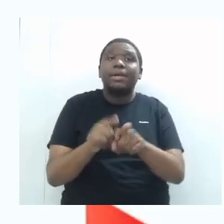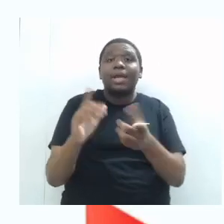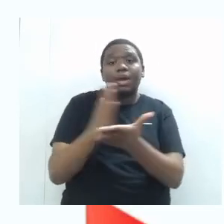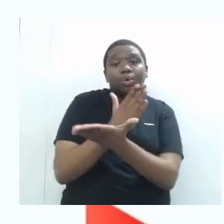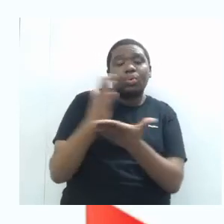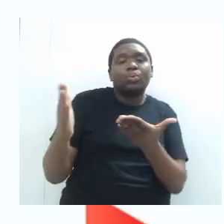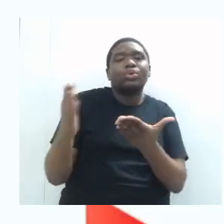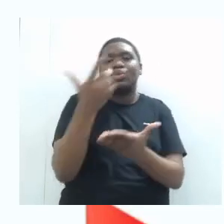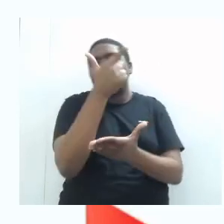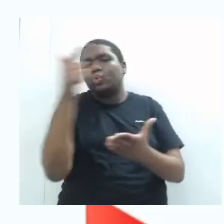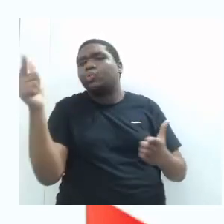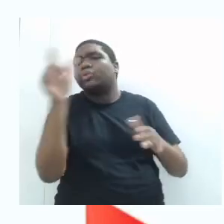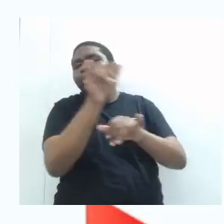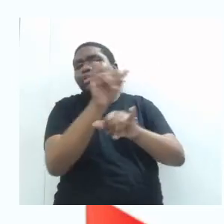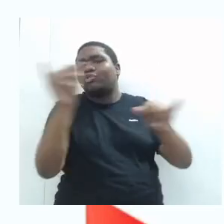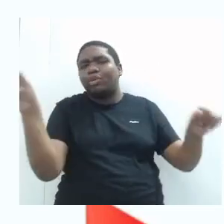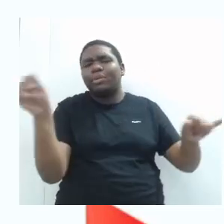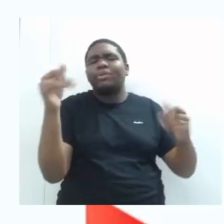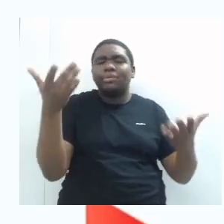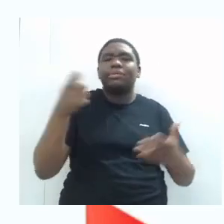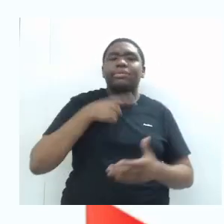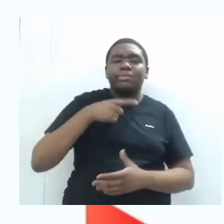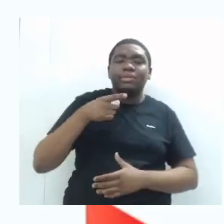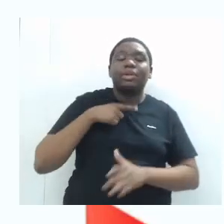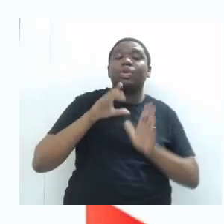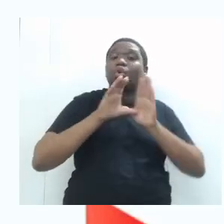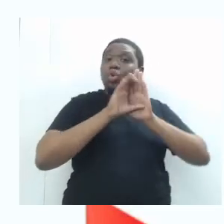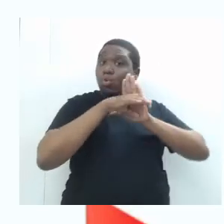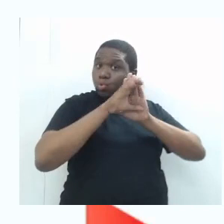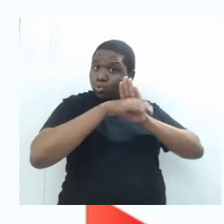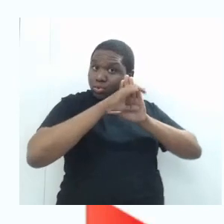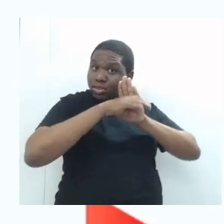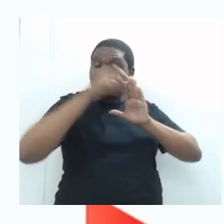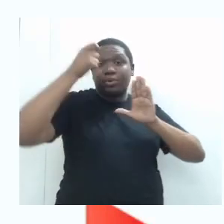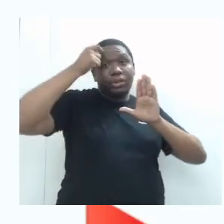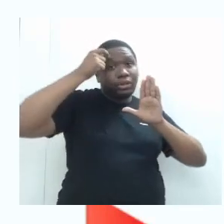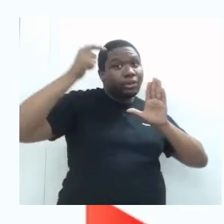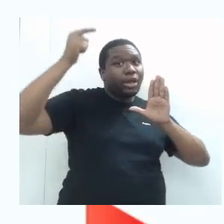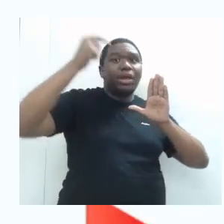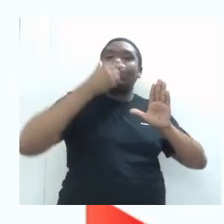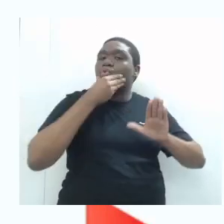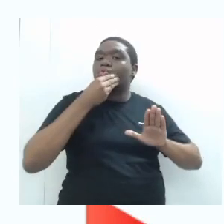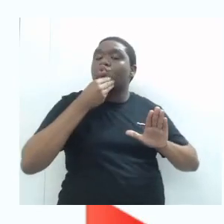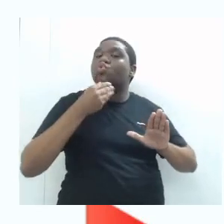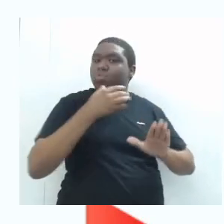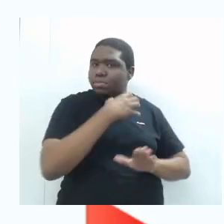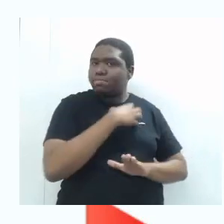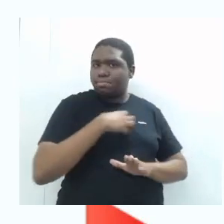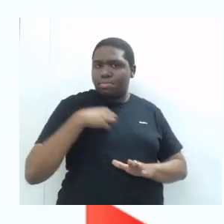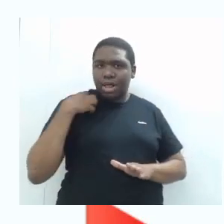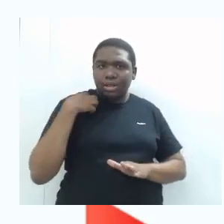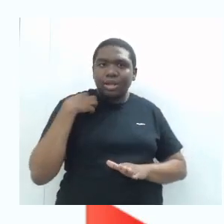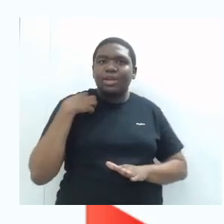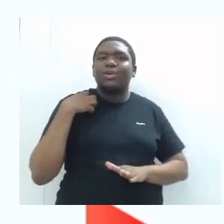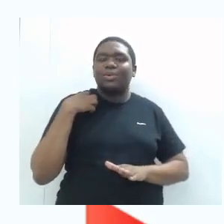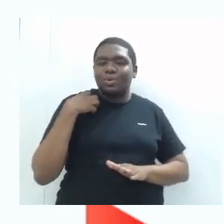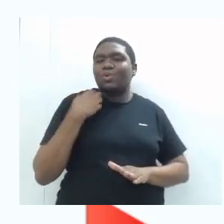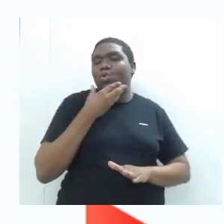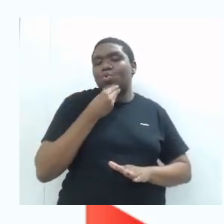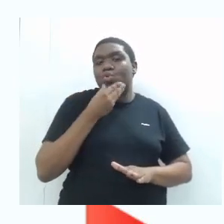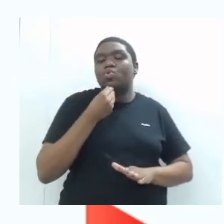informações. A teoria dos a teoria das ideias de Platão, preste bem atenção,